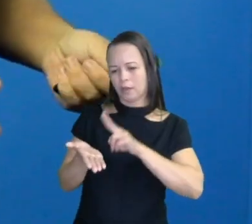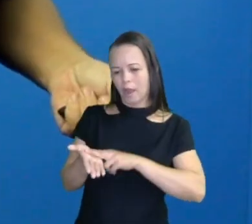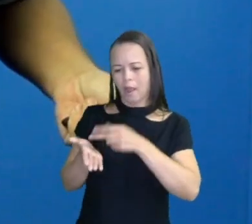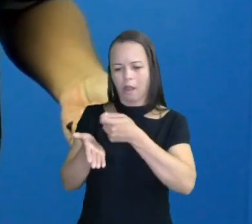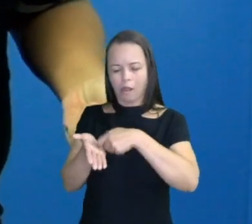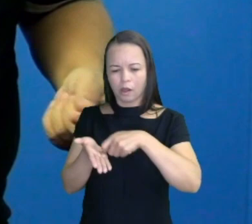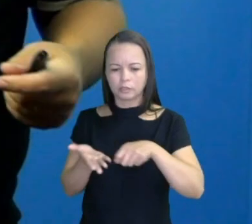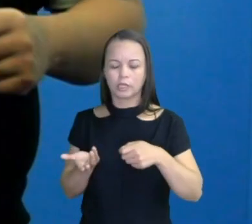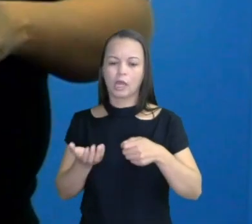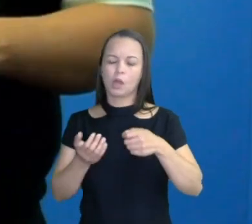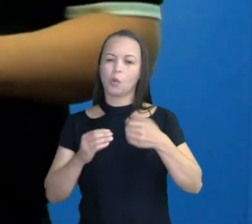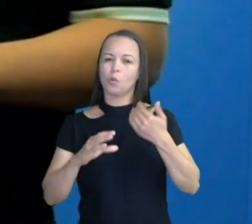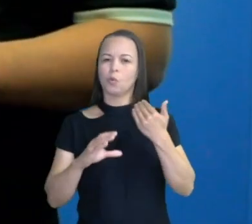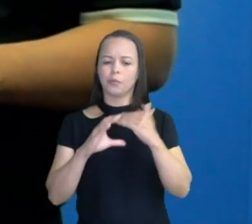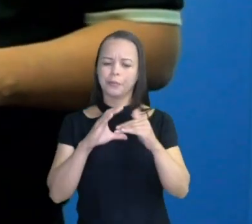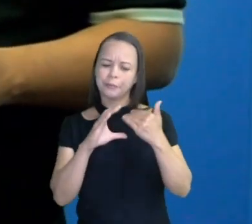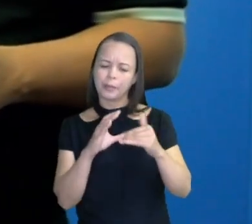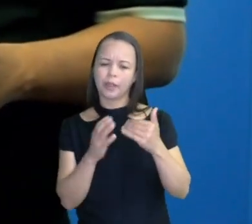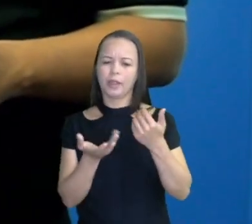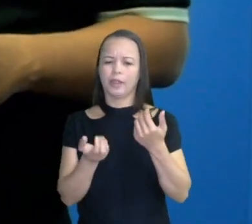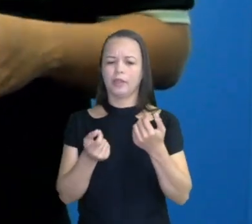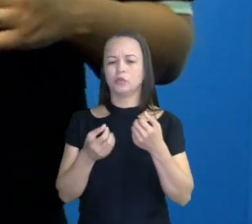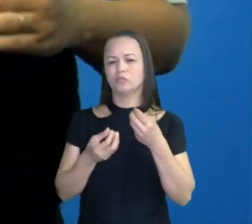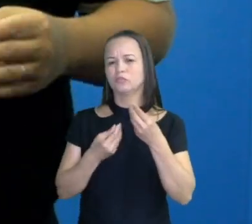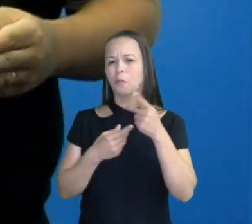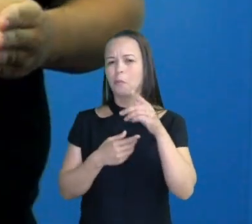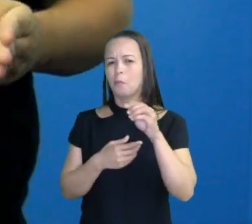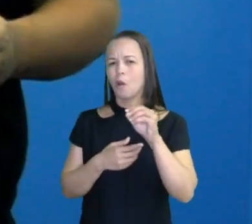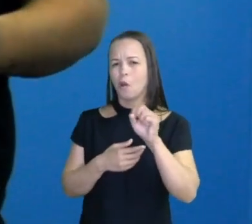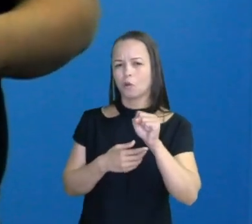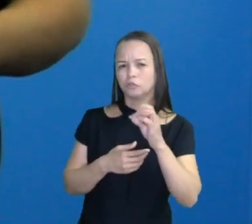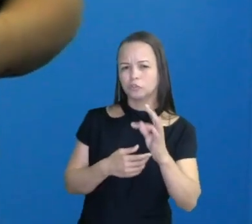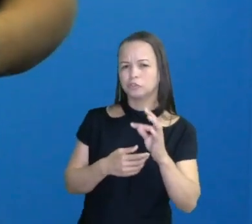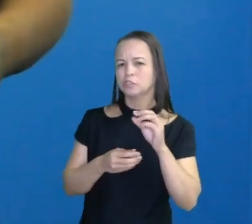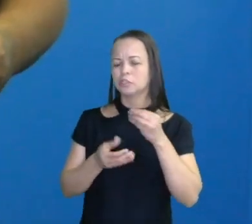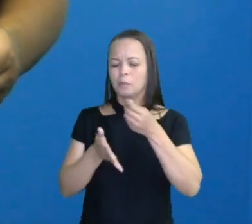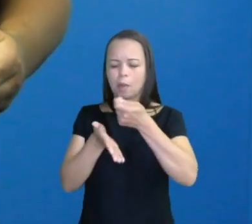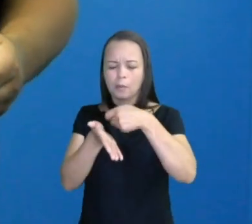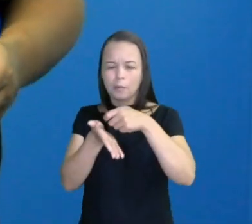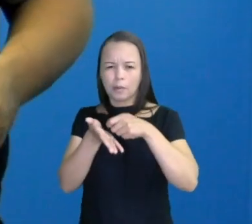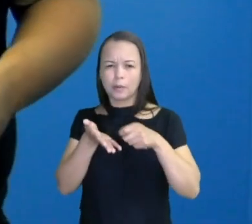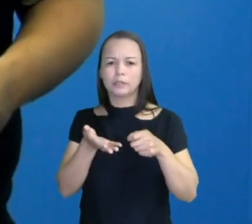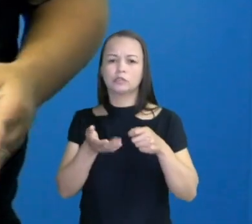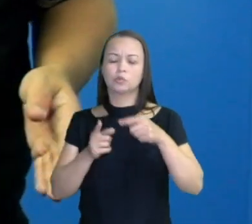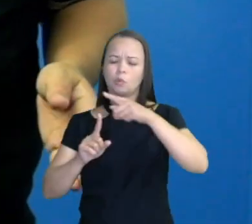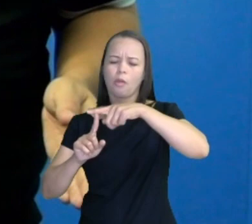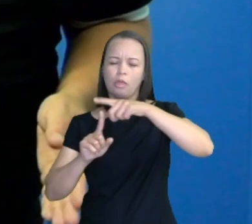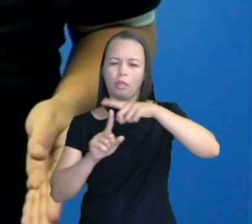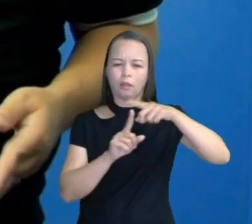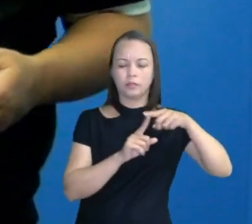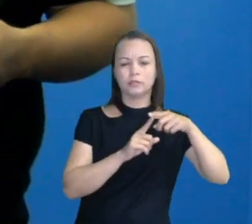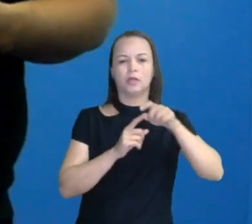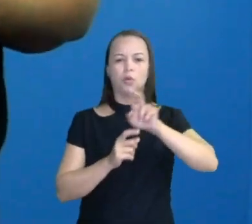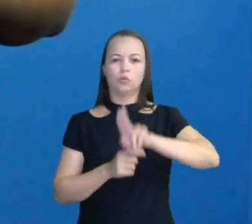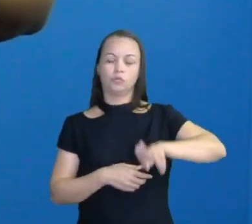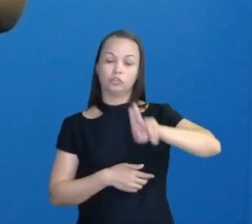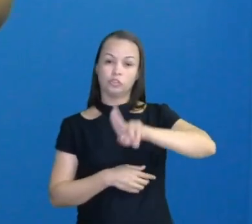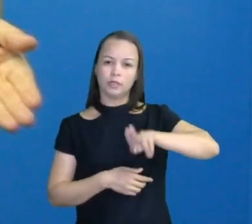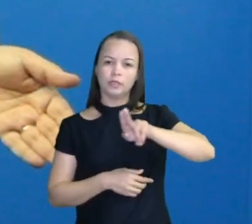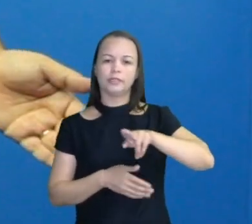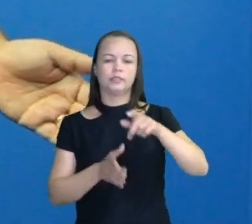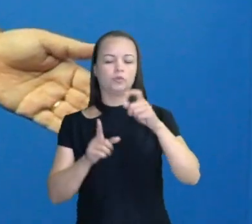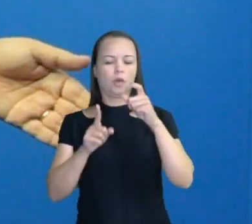estou escrevendo um e-mail, estou fazendo um post. Para todos esses tipos, eu utilizo